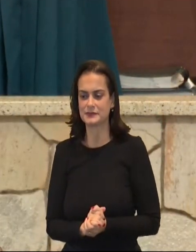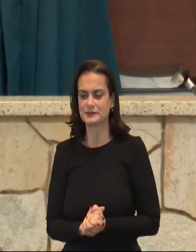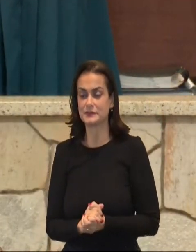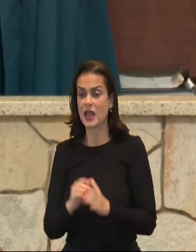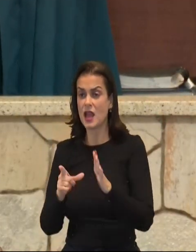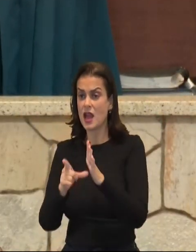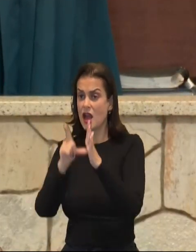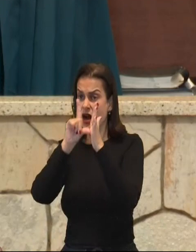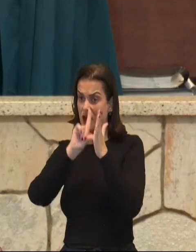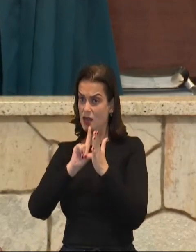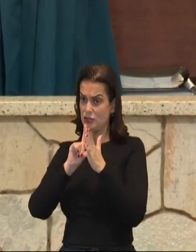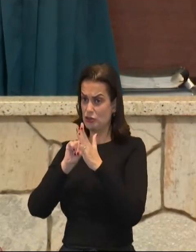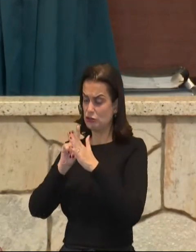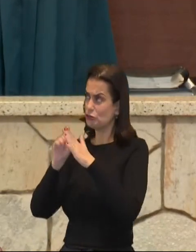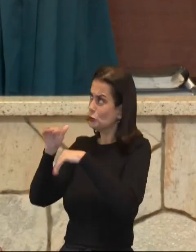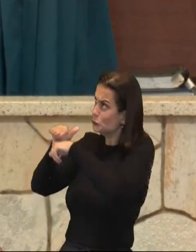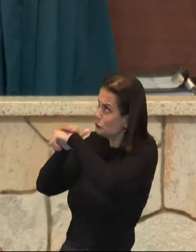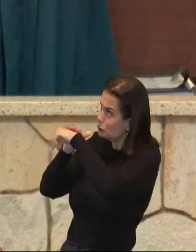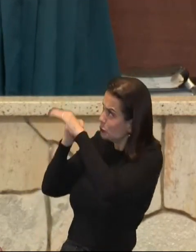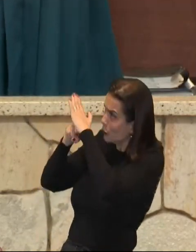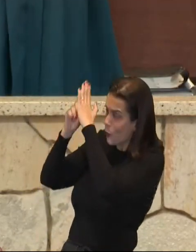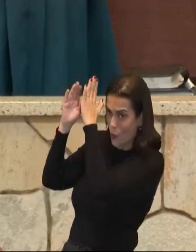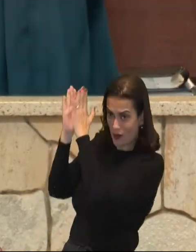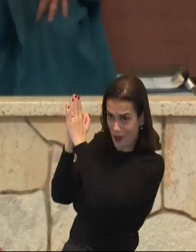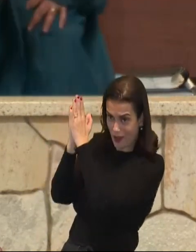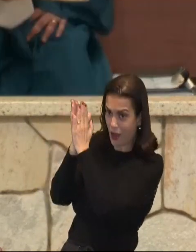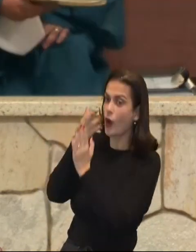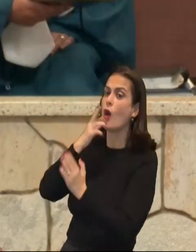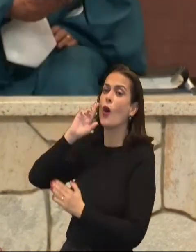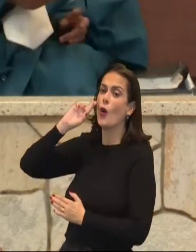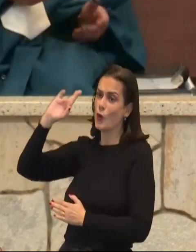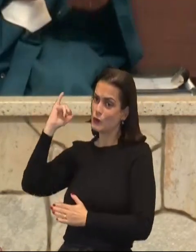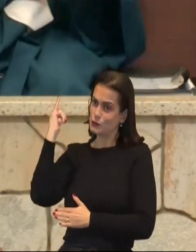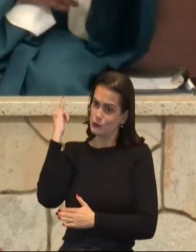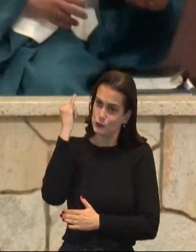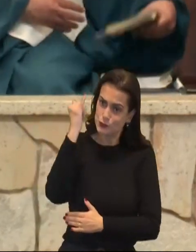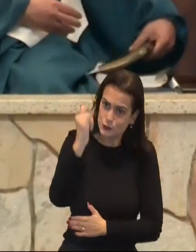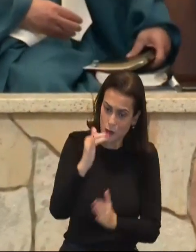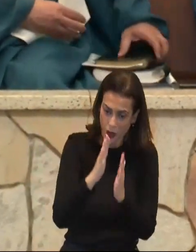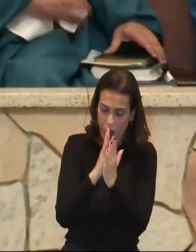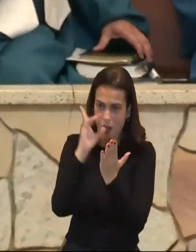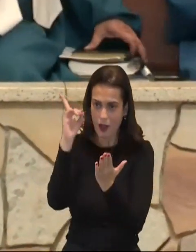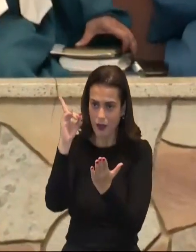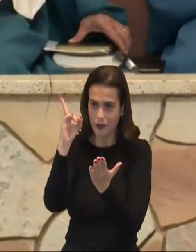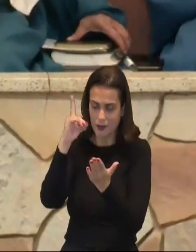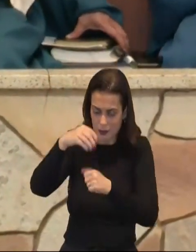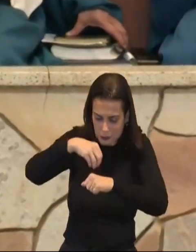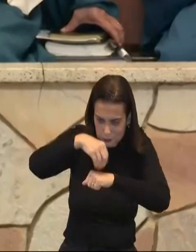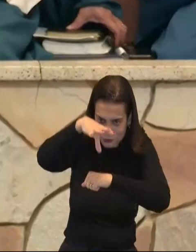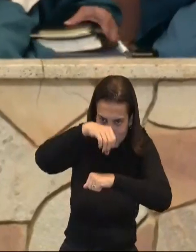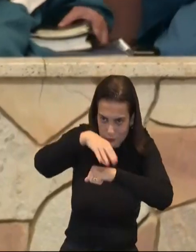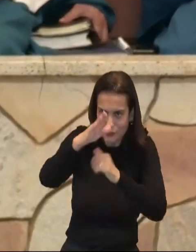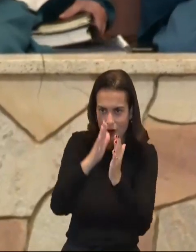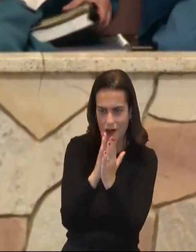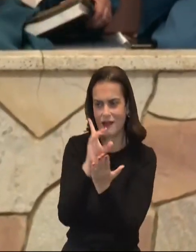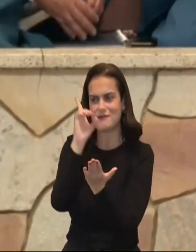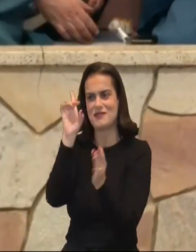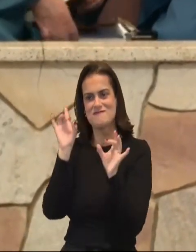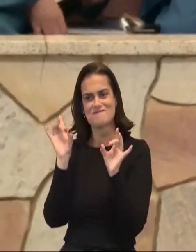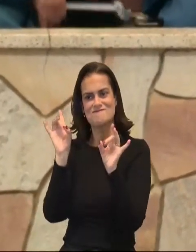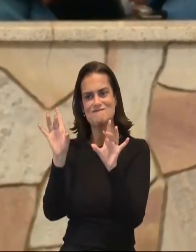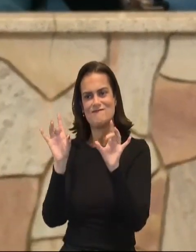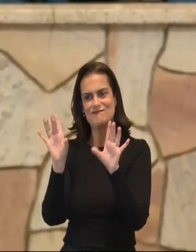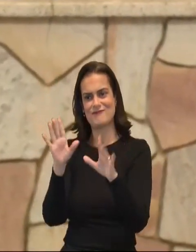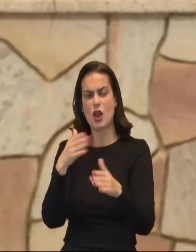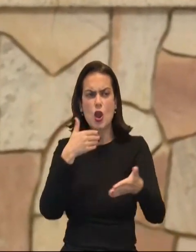Antes de falarmos com Deus, o Senhor fala conosco por meio da sua palavra, de maneira muito especial.